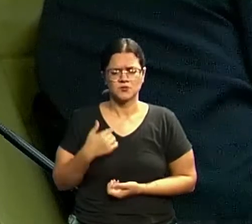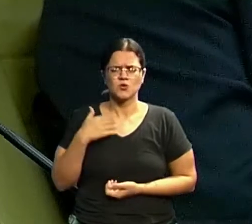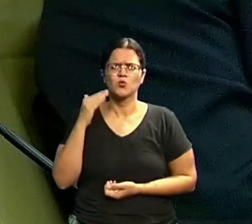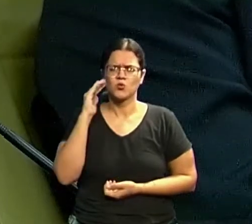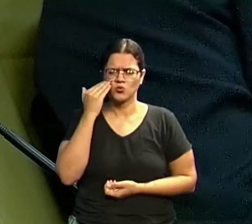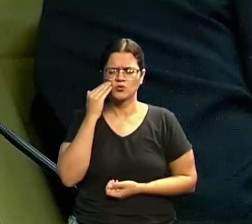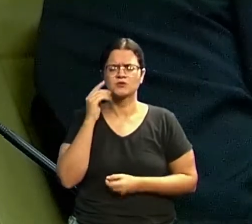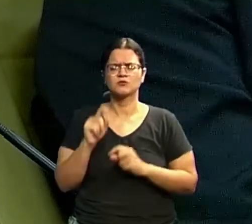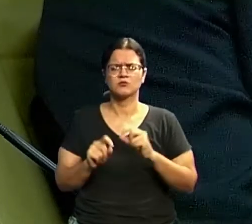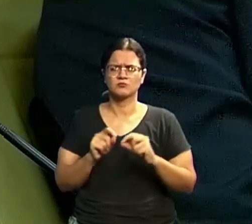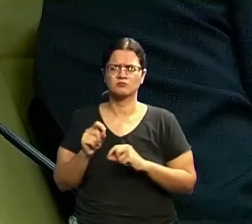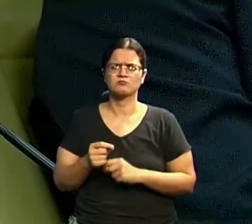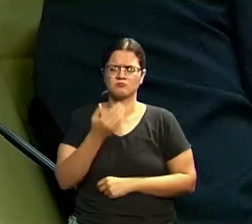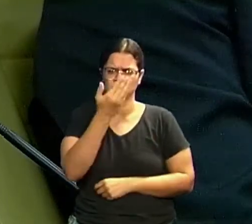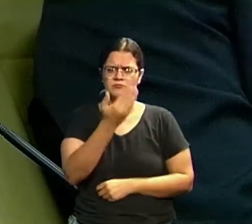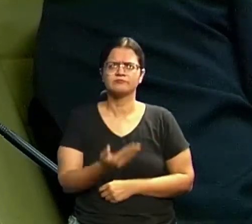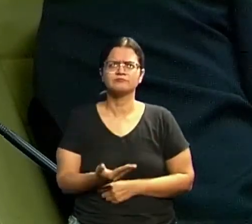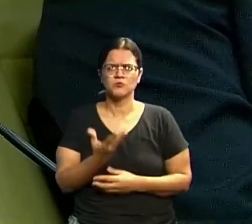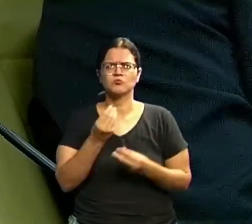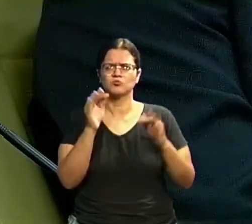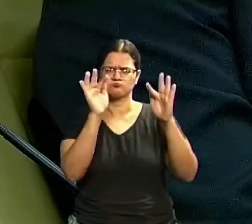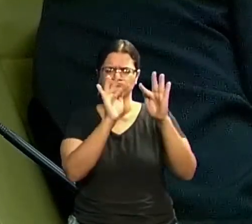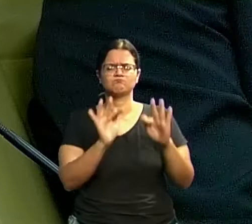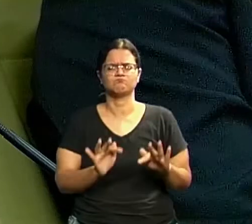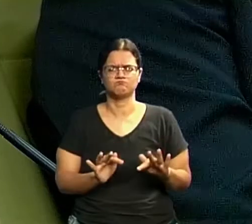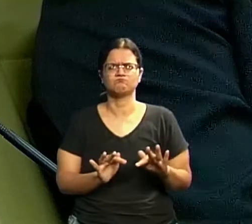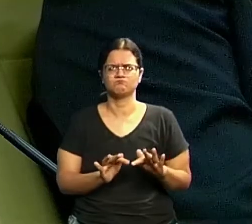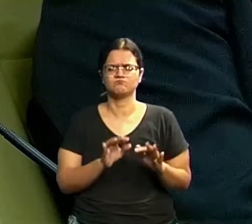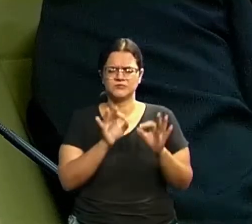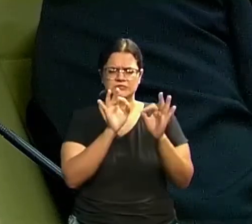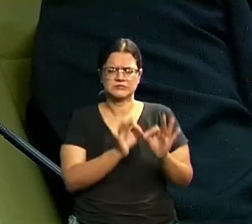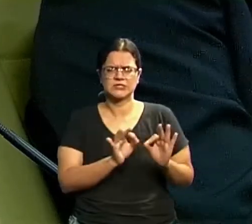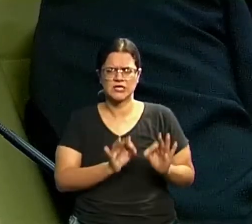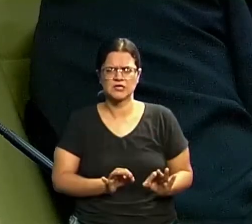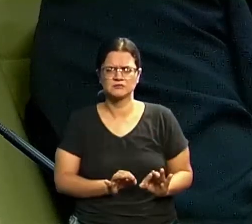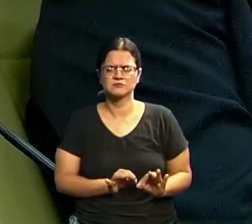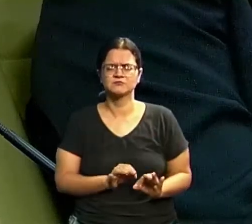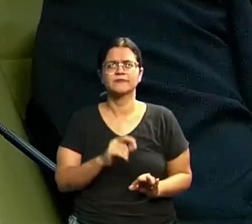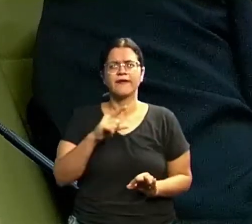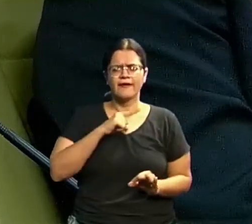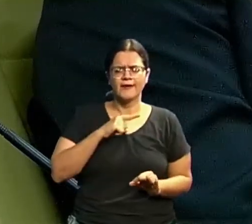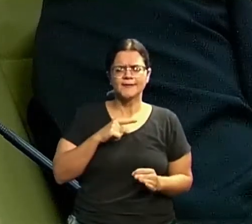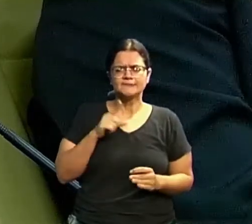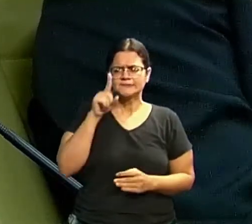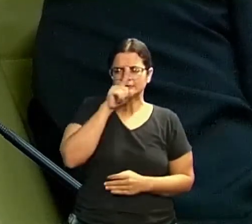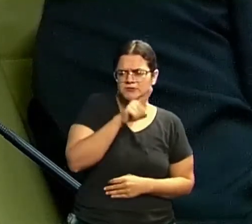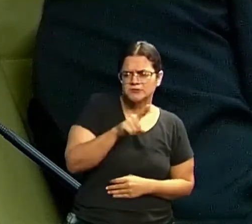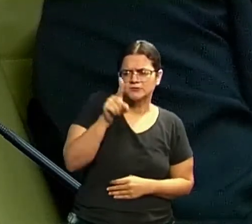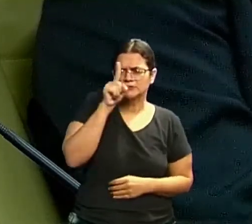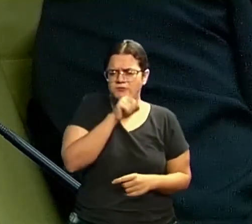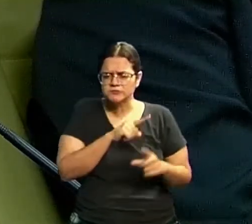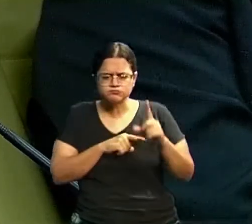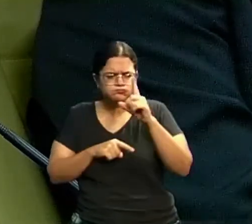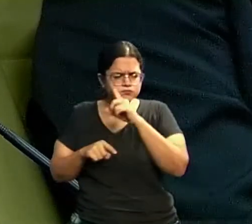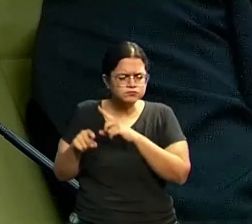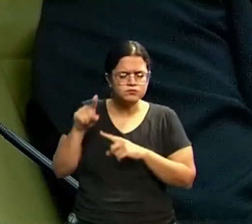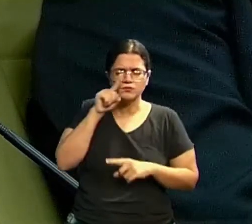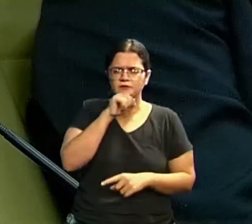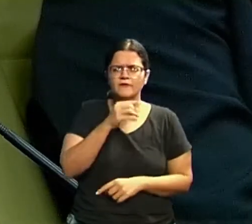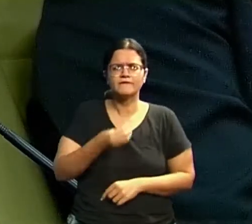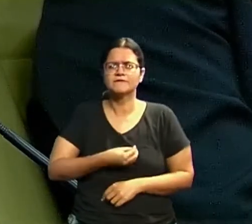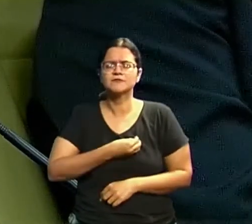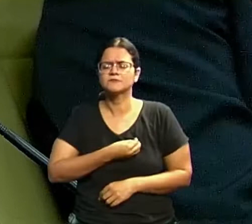entendo que Vossa Excelência foi muito feliz. São nos percalços da vida que você